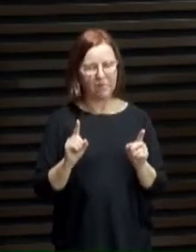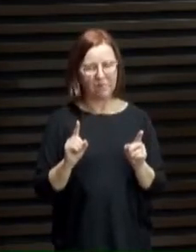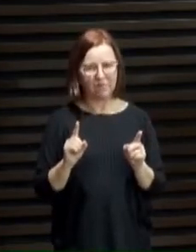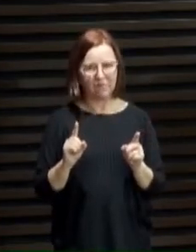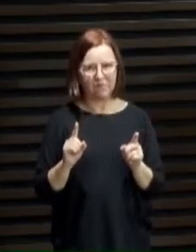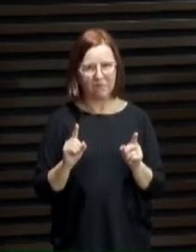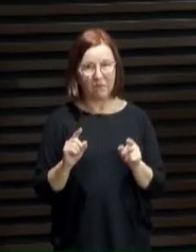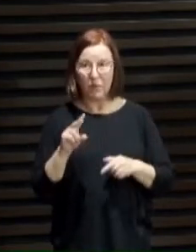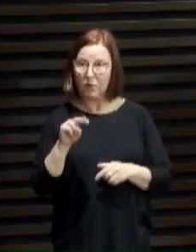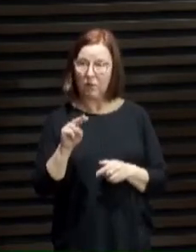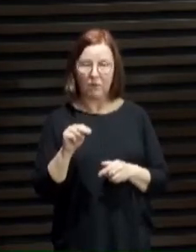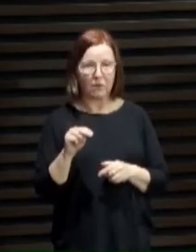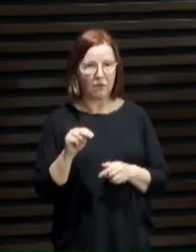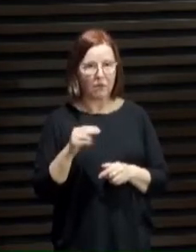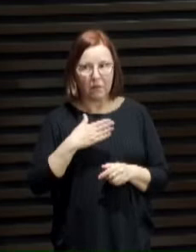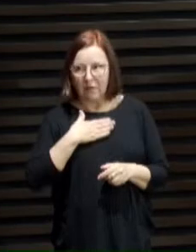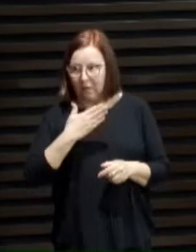Imagina.